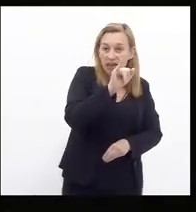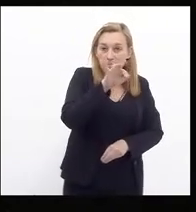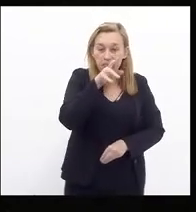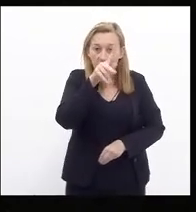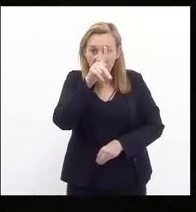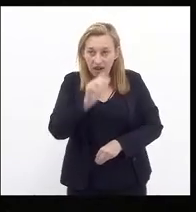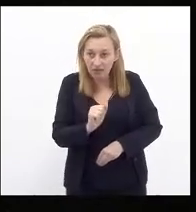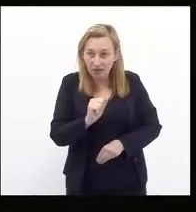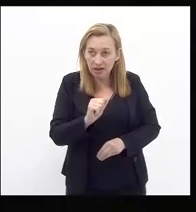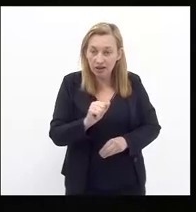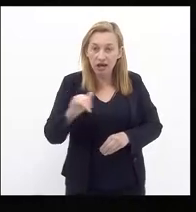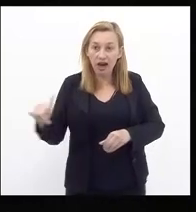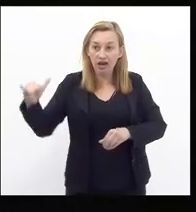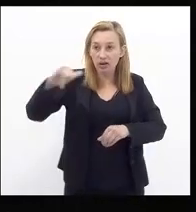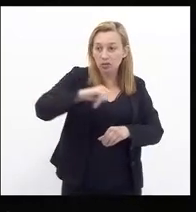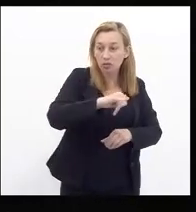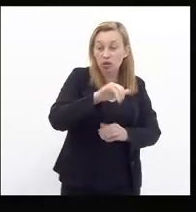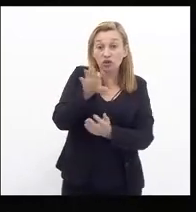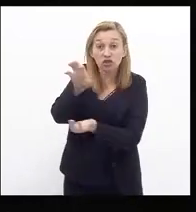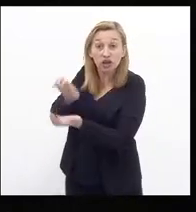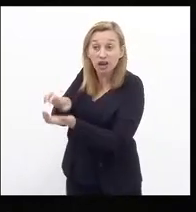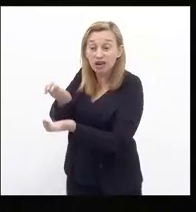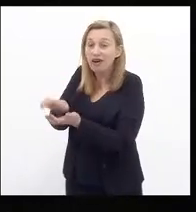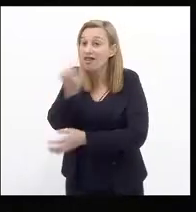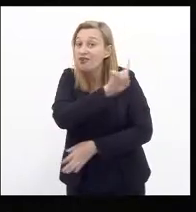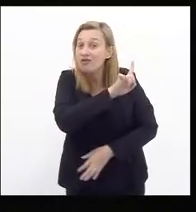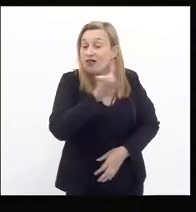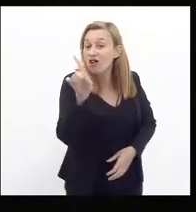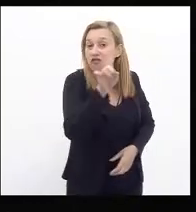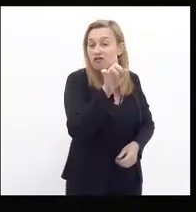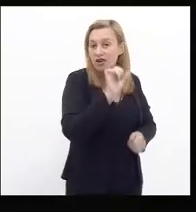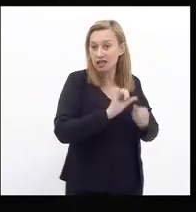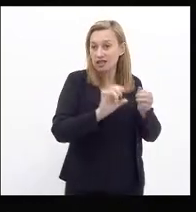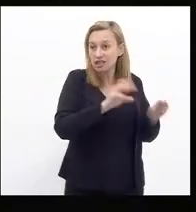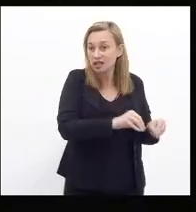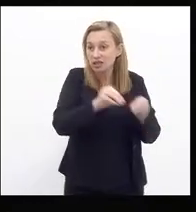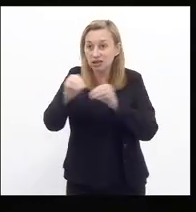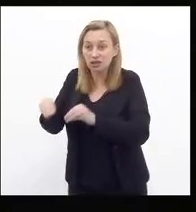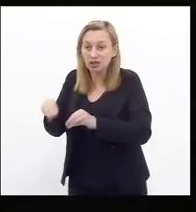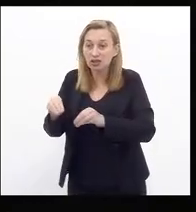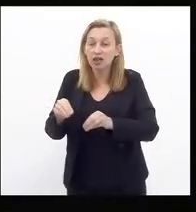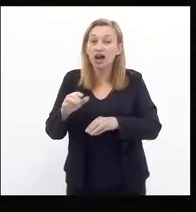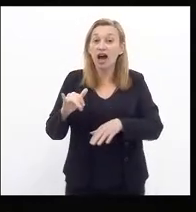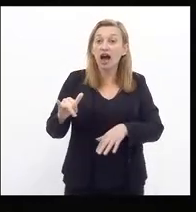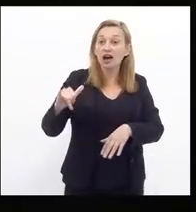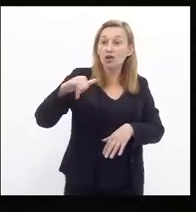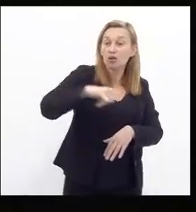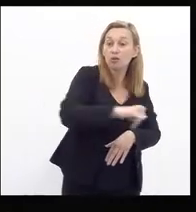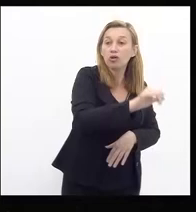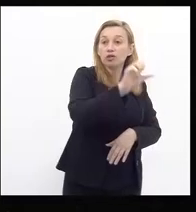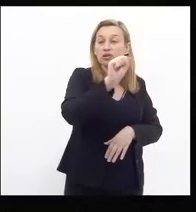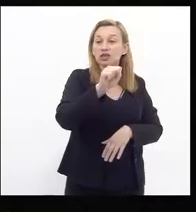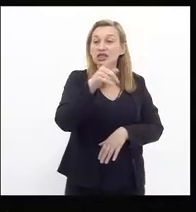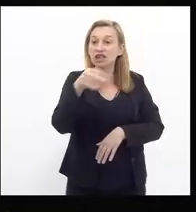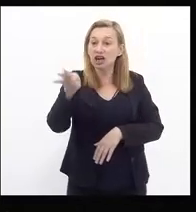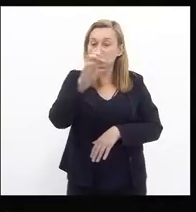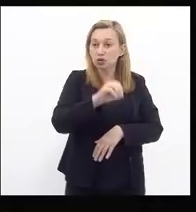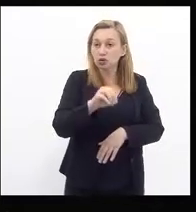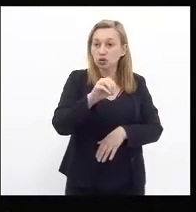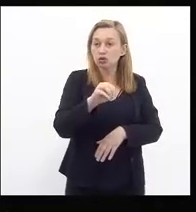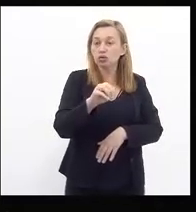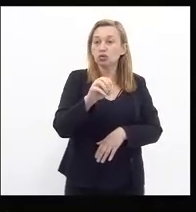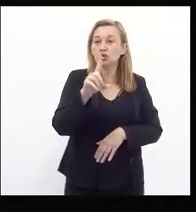Aeroporto de Jacarepaguá não faria o deslocamento Aeroporto Santos Dumont ao